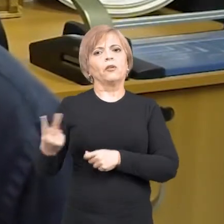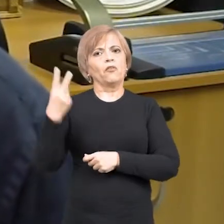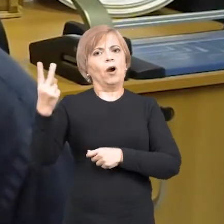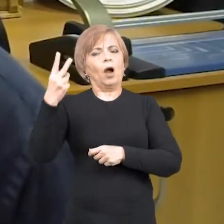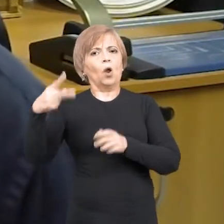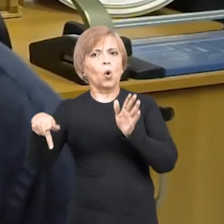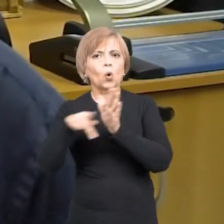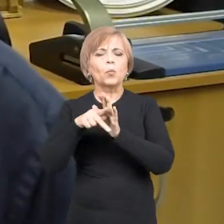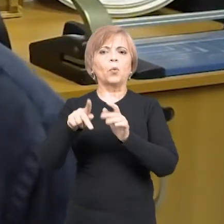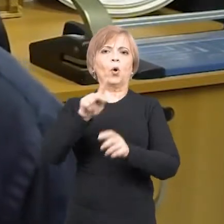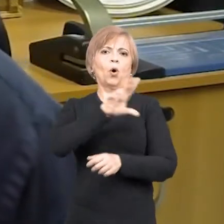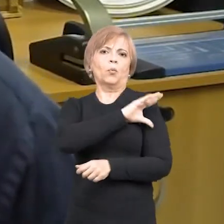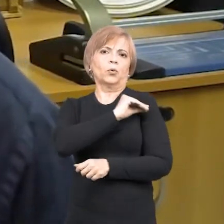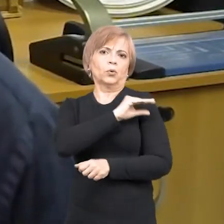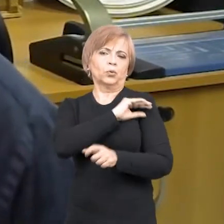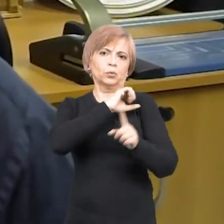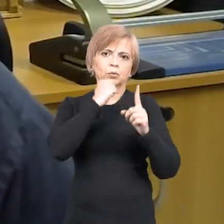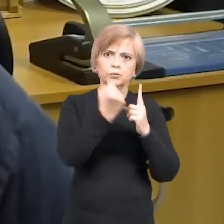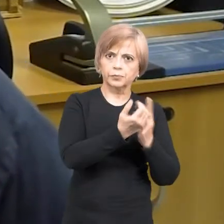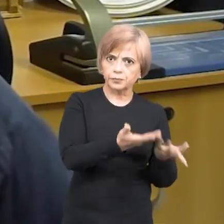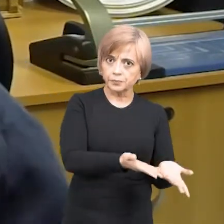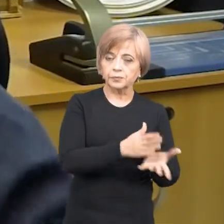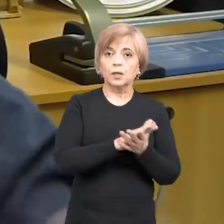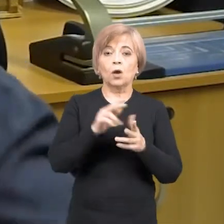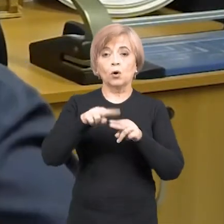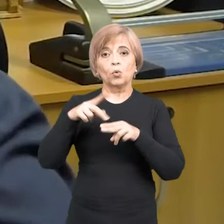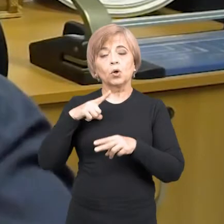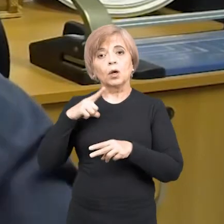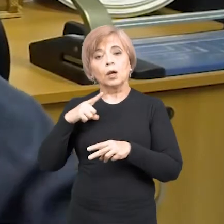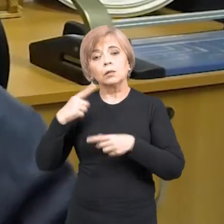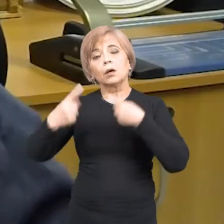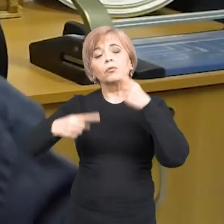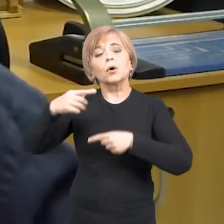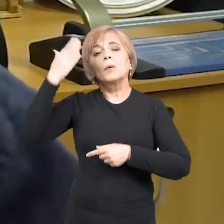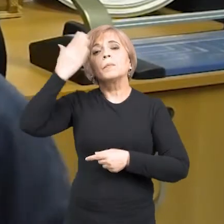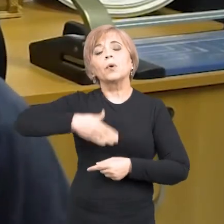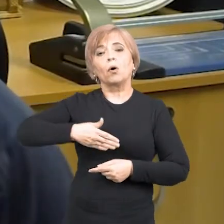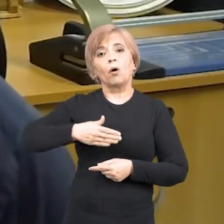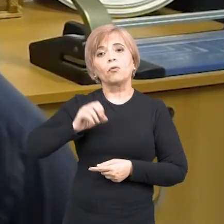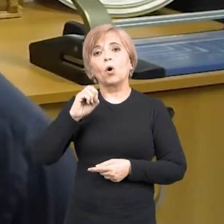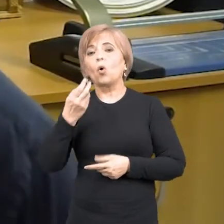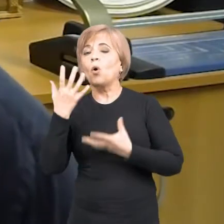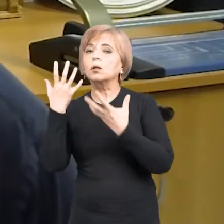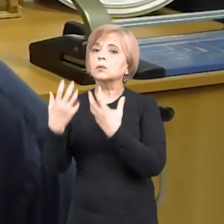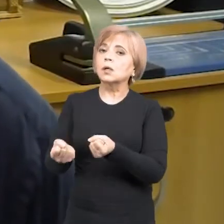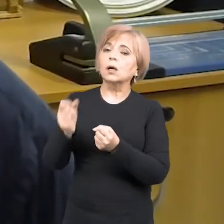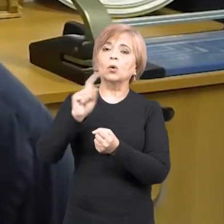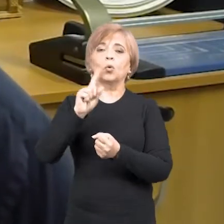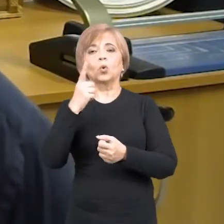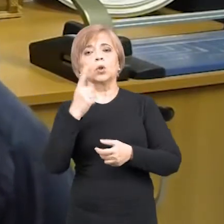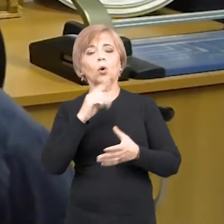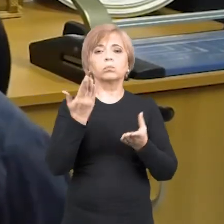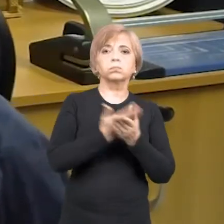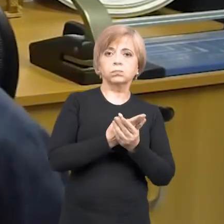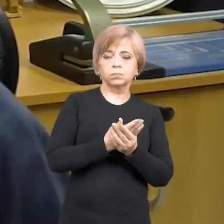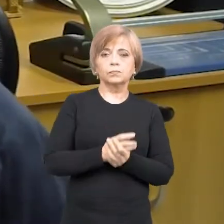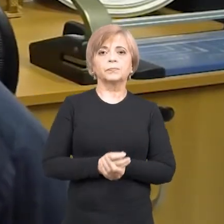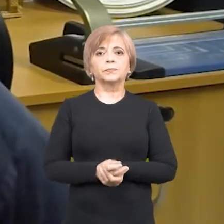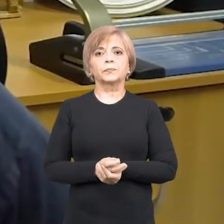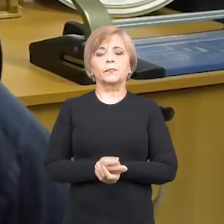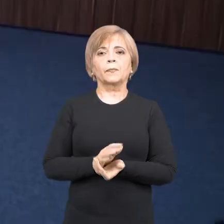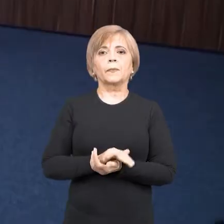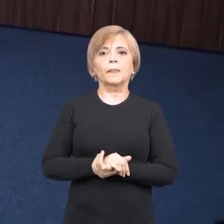nos orçamentos que se seguirem ao trânsito em julgado da sentença ou à tutela de evidência, caso concedida, né, em